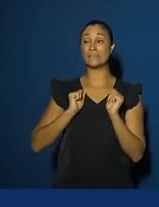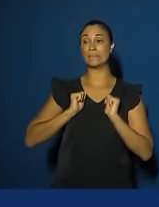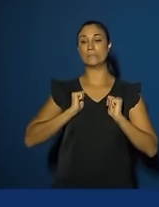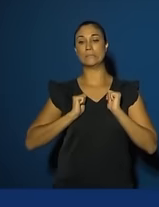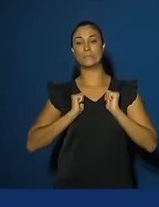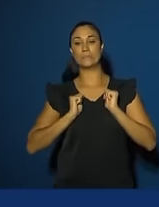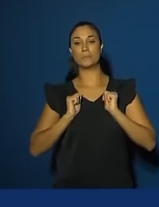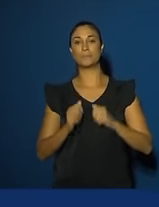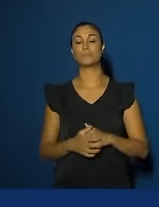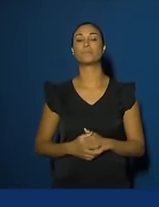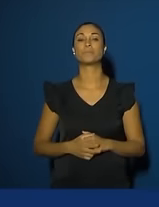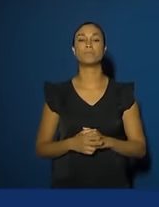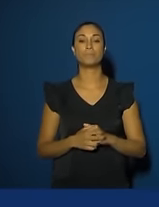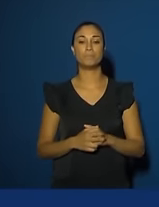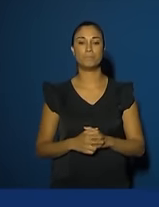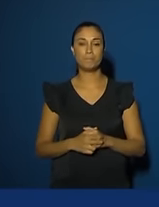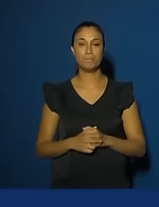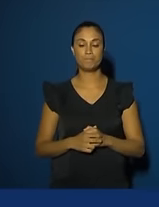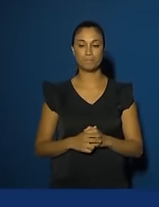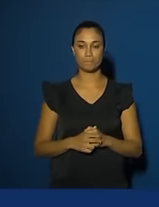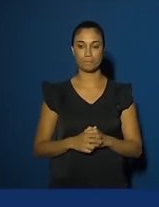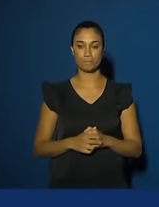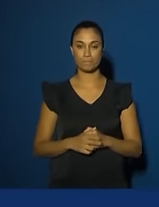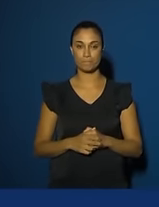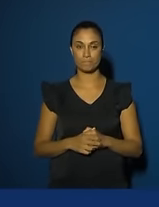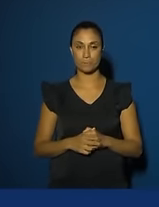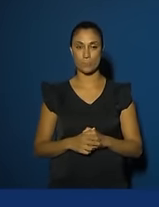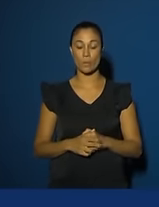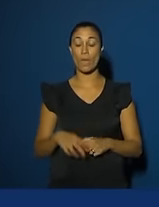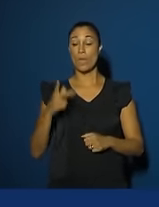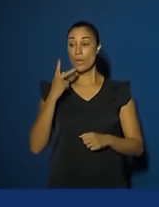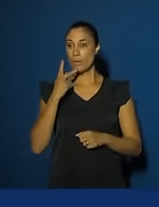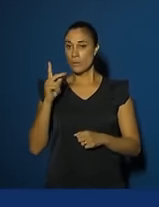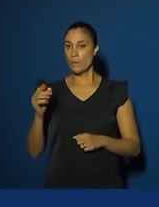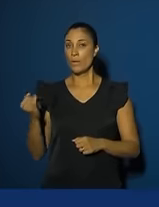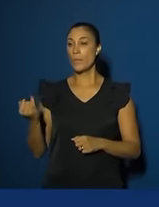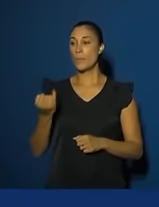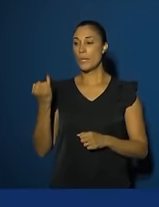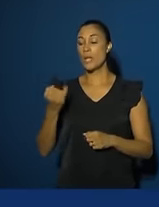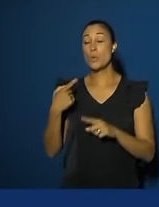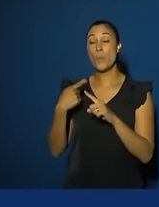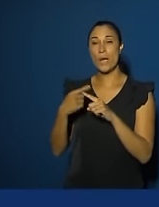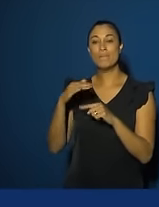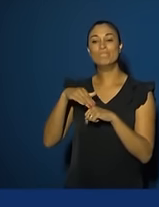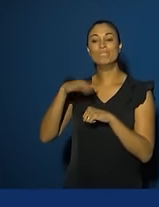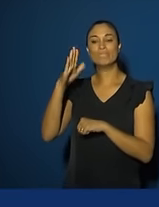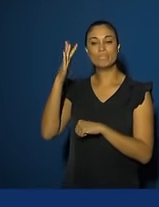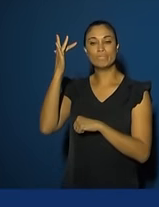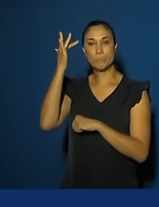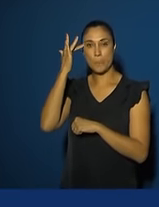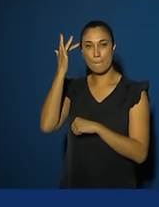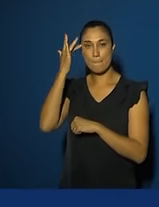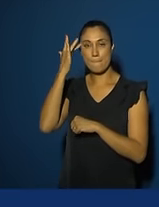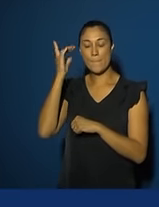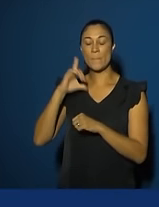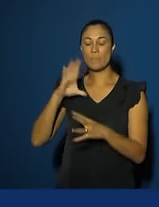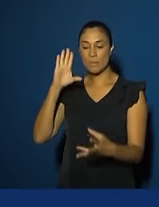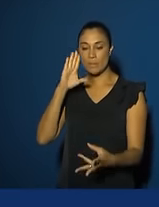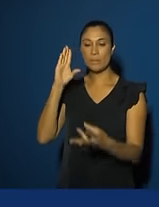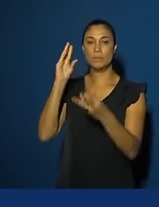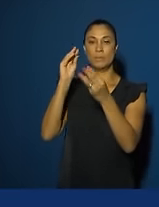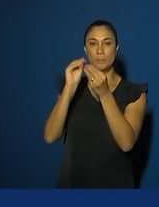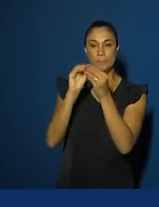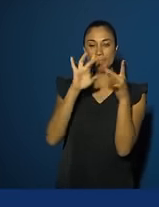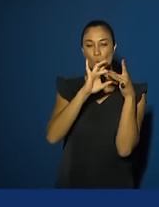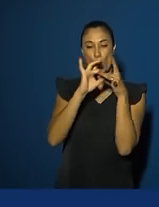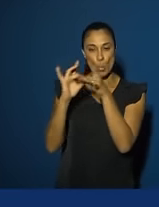no mercado Olha você toca num ponto importante Porque quanto mais maturidade a gente tiver para compreender